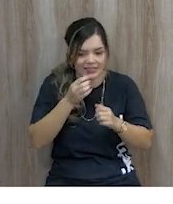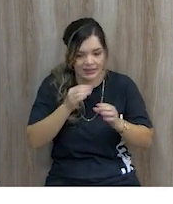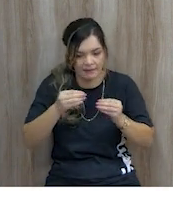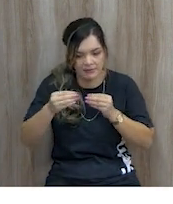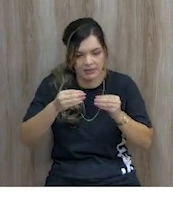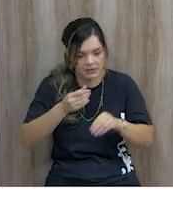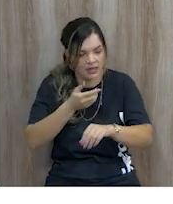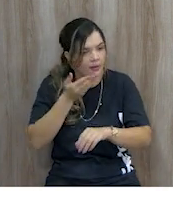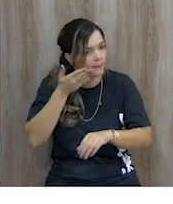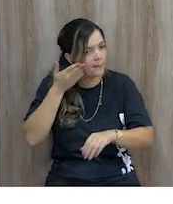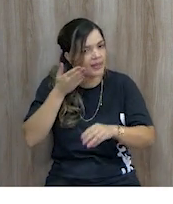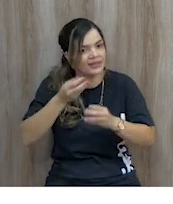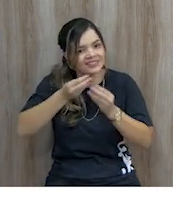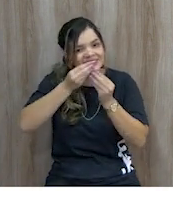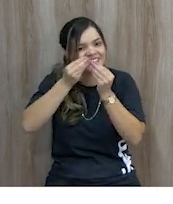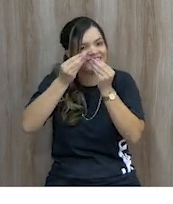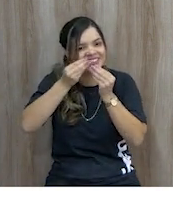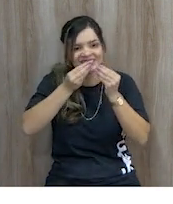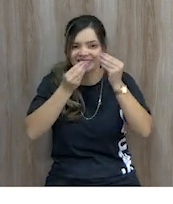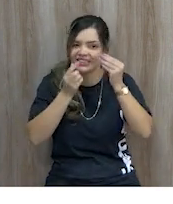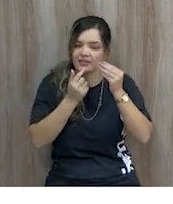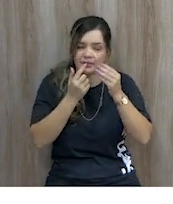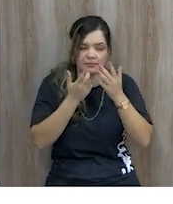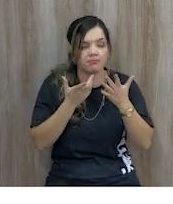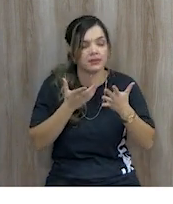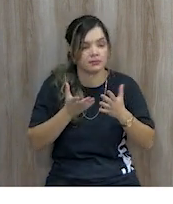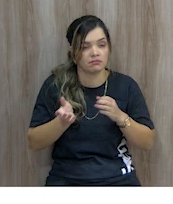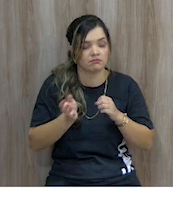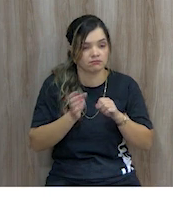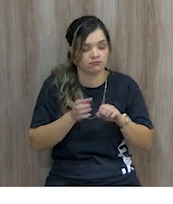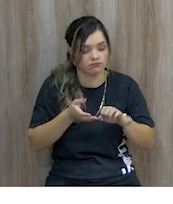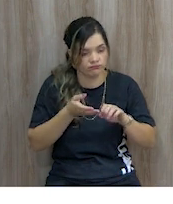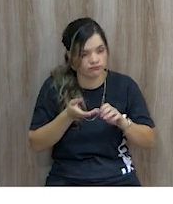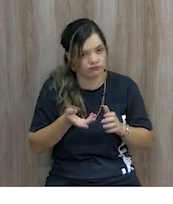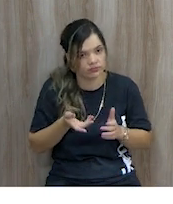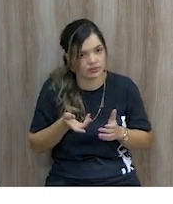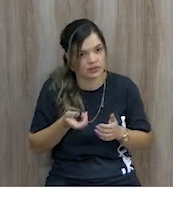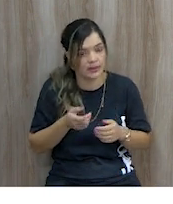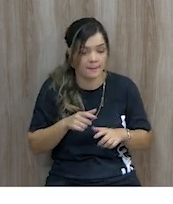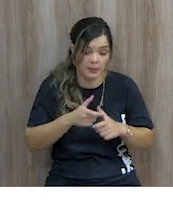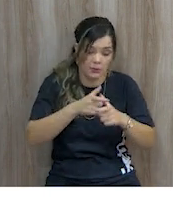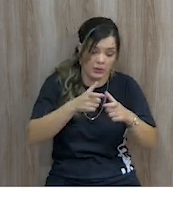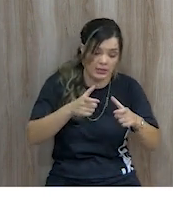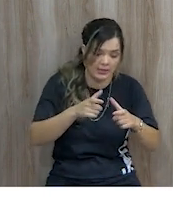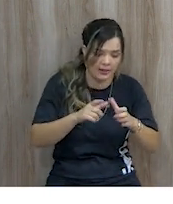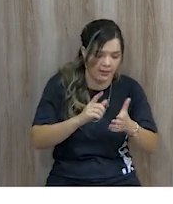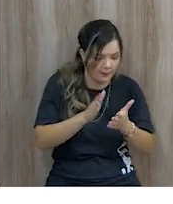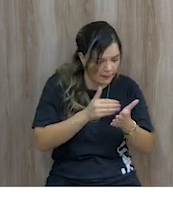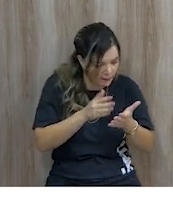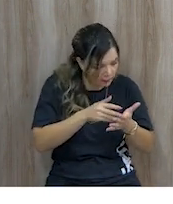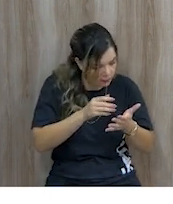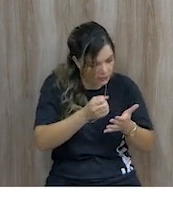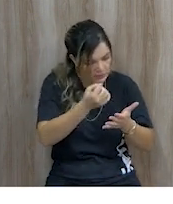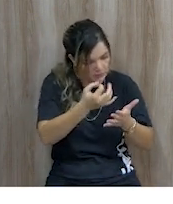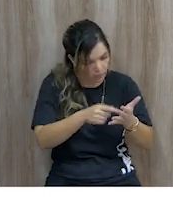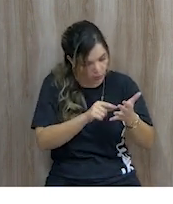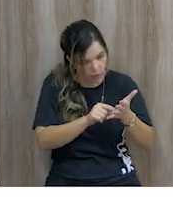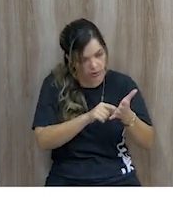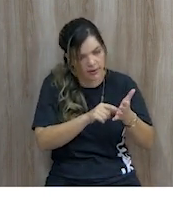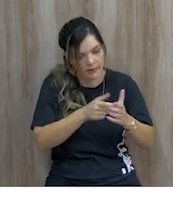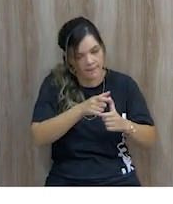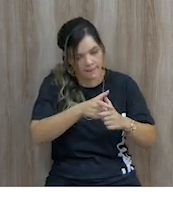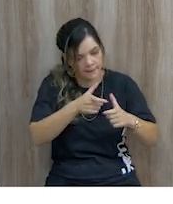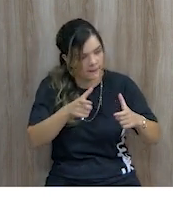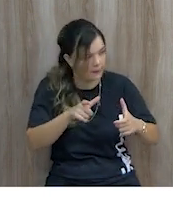conjuntivo, na maioria dos casos, porque a gente tem na literatura muito bem já documentado que a maior